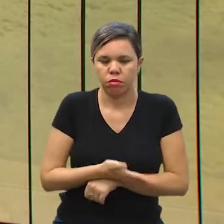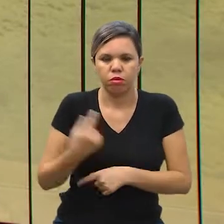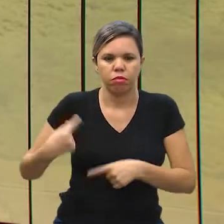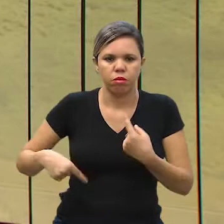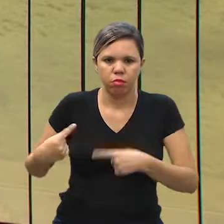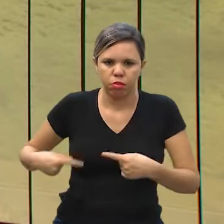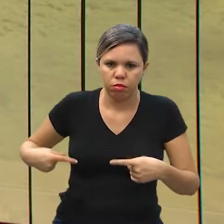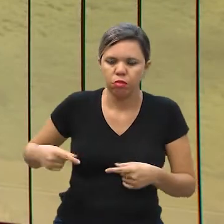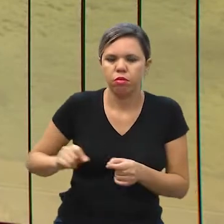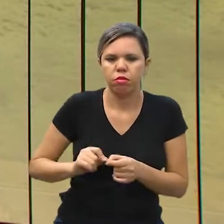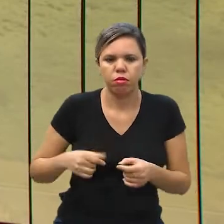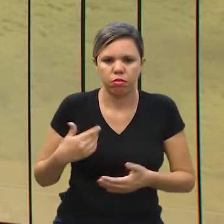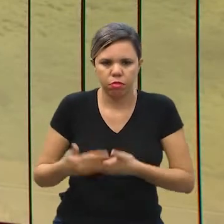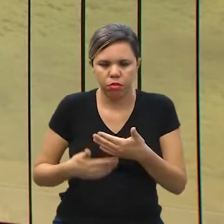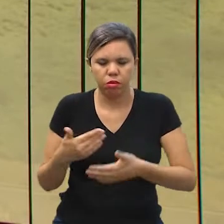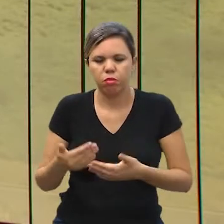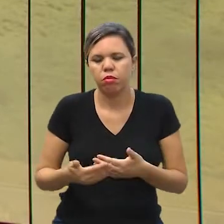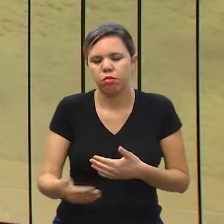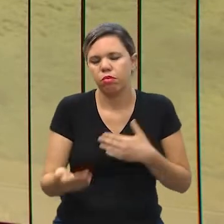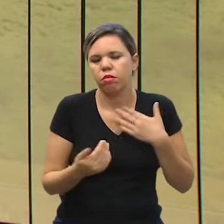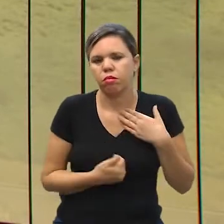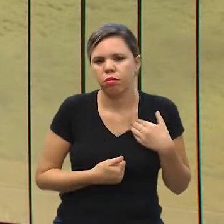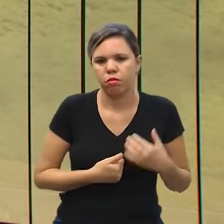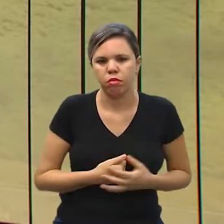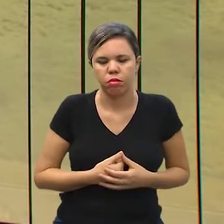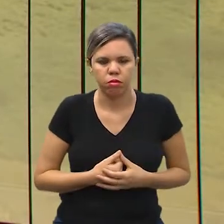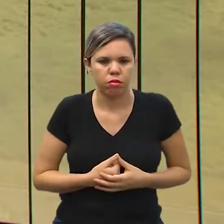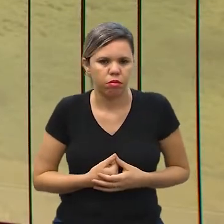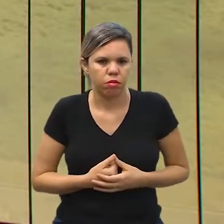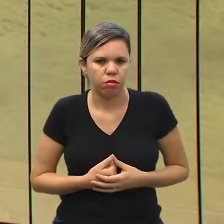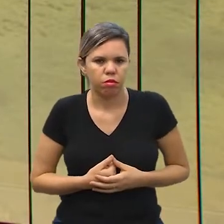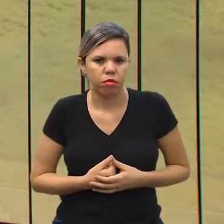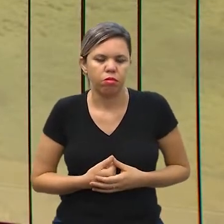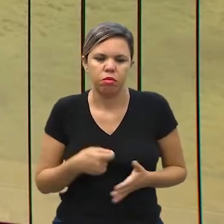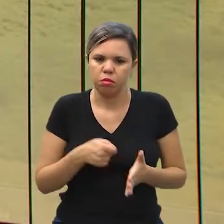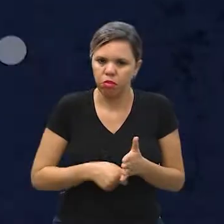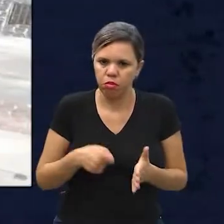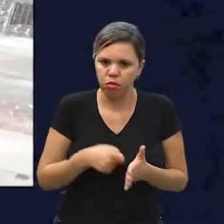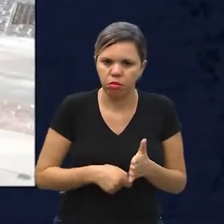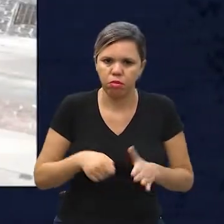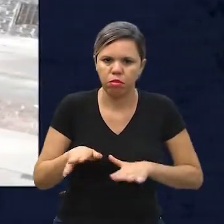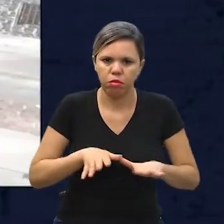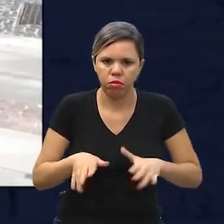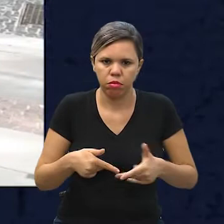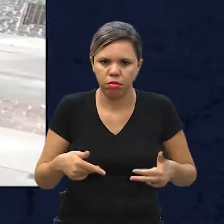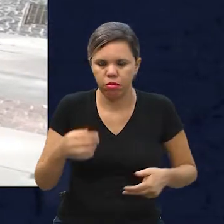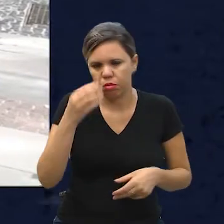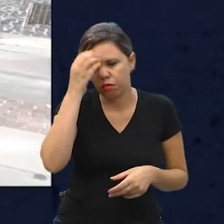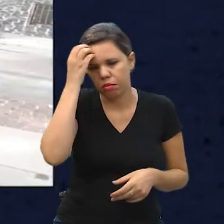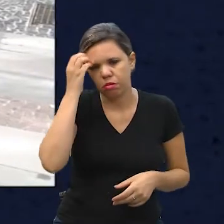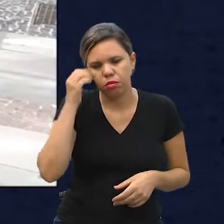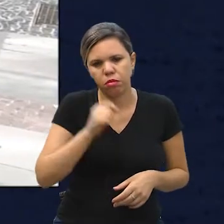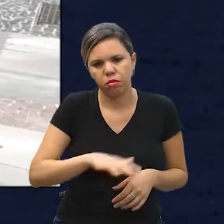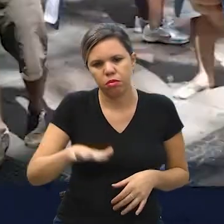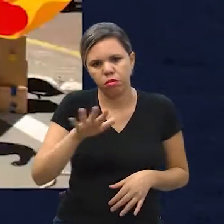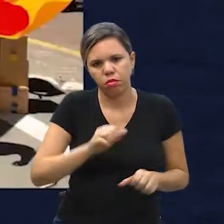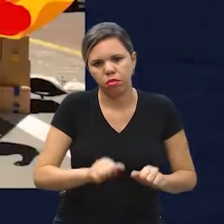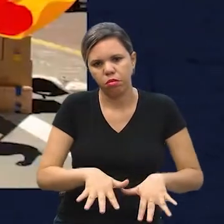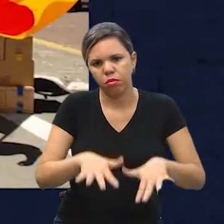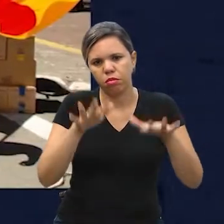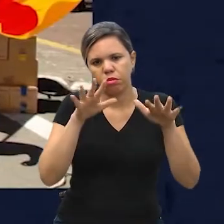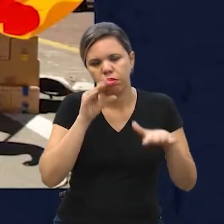ingressar mas na política depois eu fui daí eu já eu fui mais dedicado alguns movimentos na